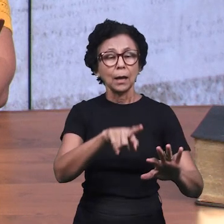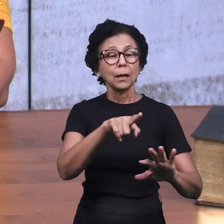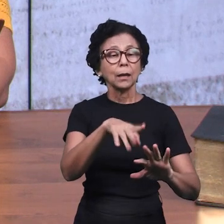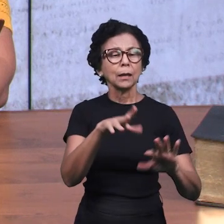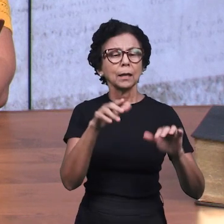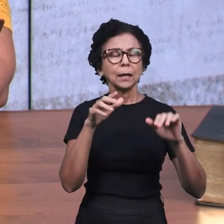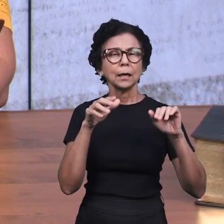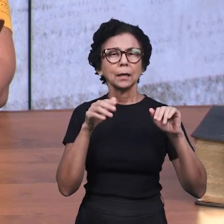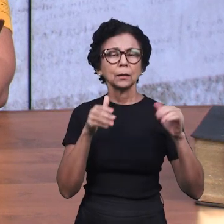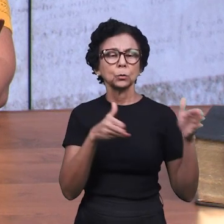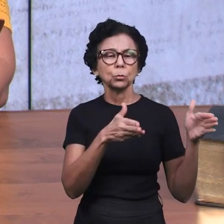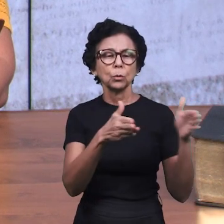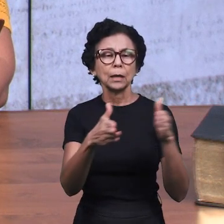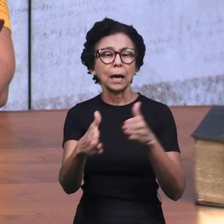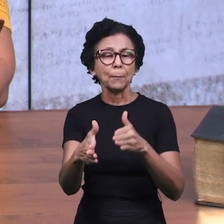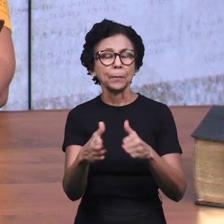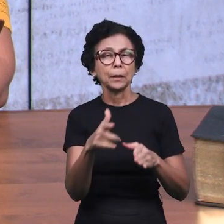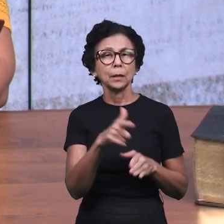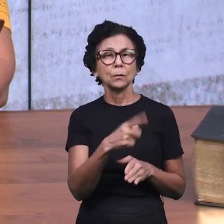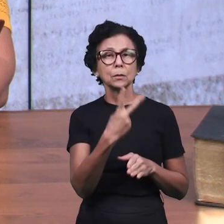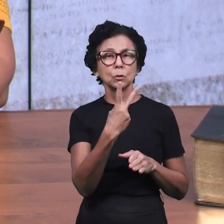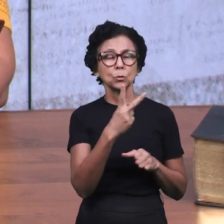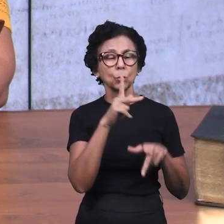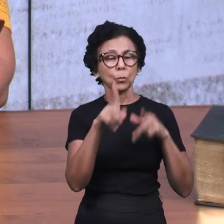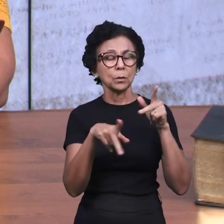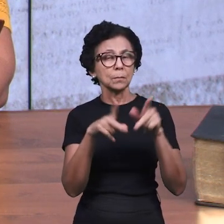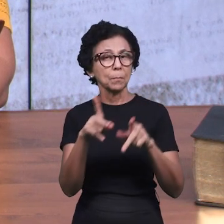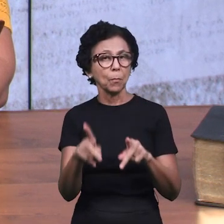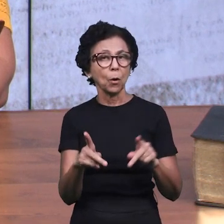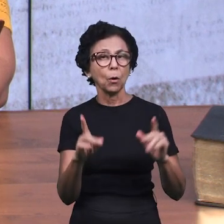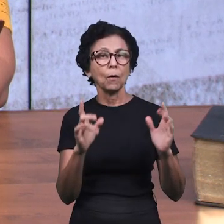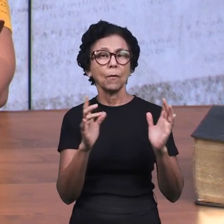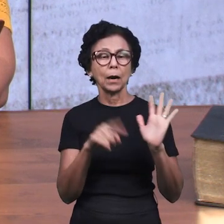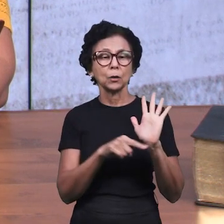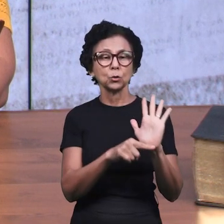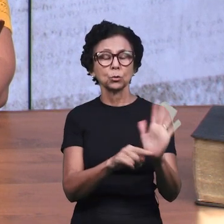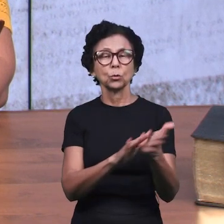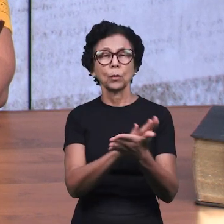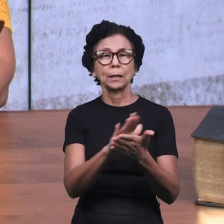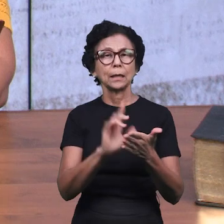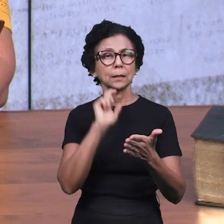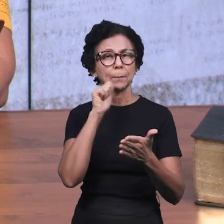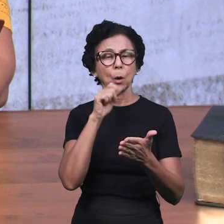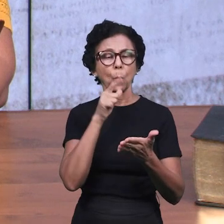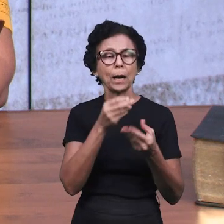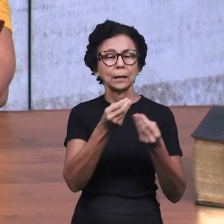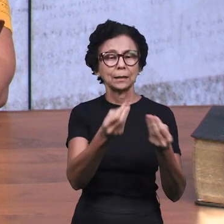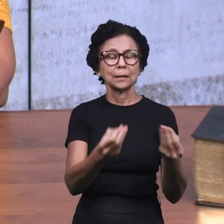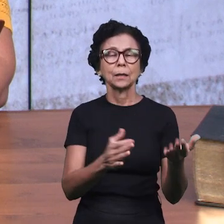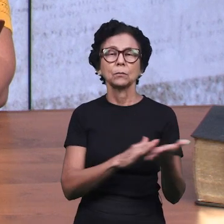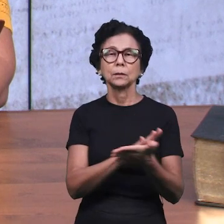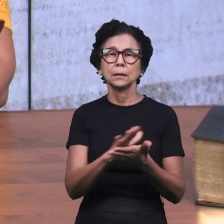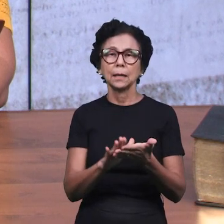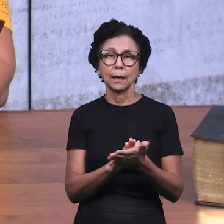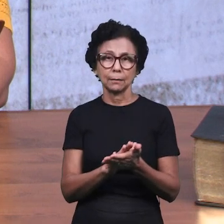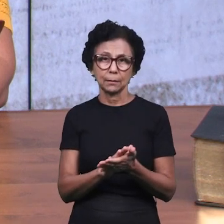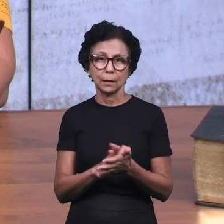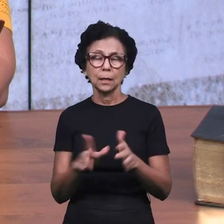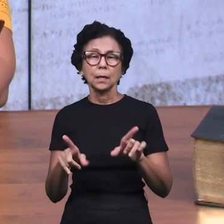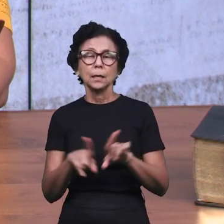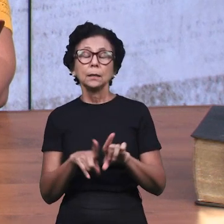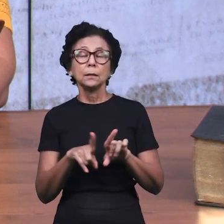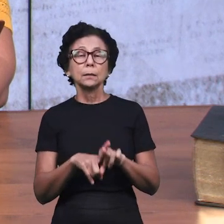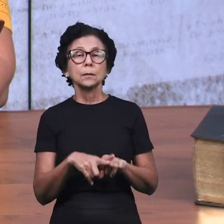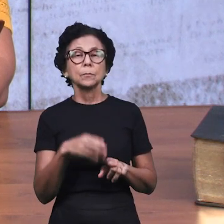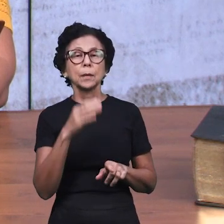porquanto alugaram contra ti a Balaão, filho de Beor, de Petor, de